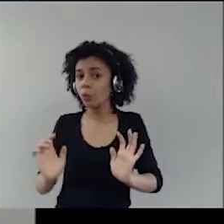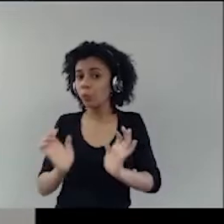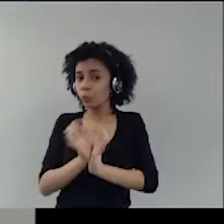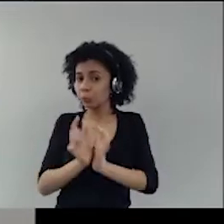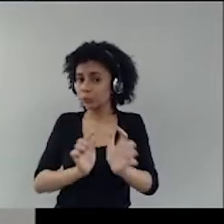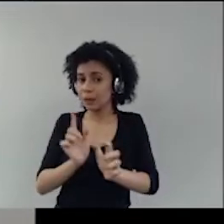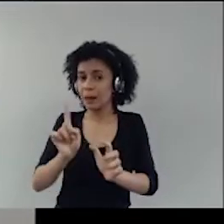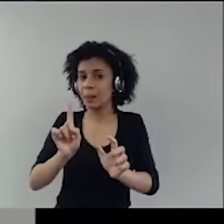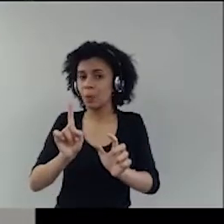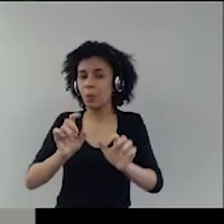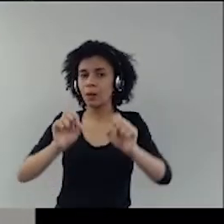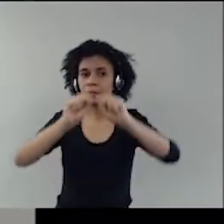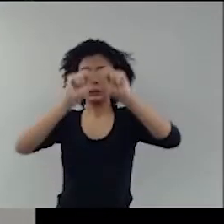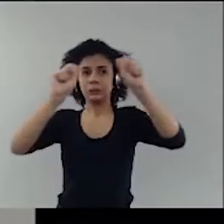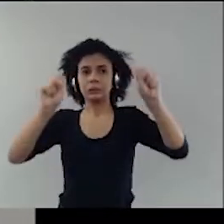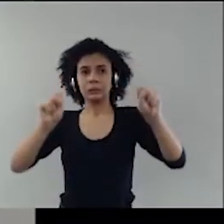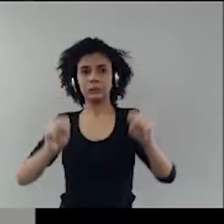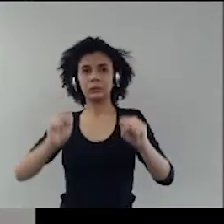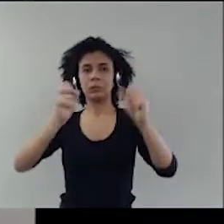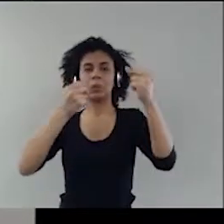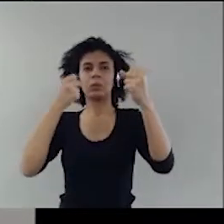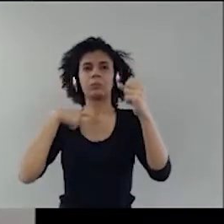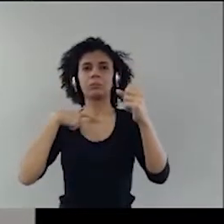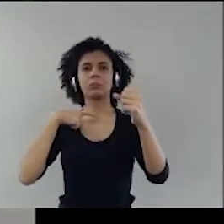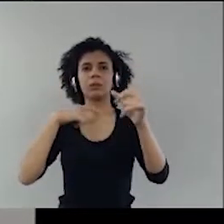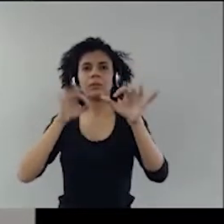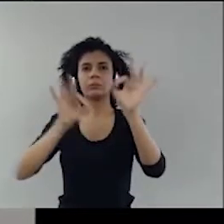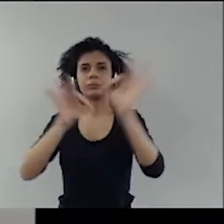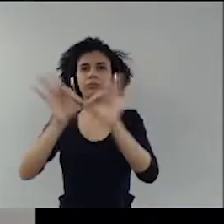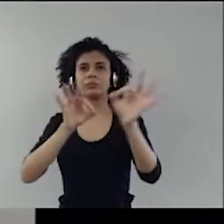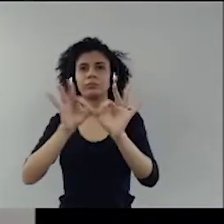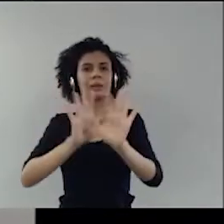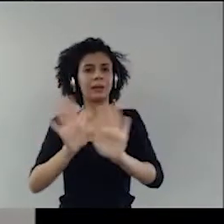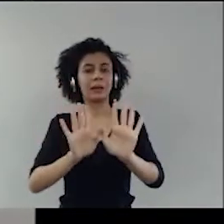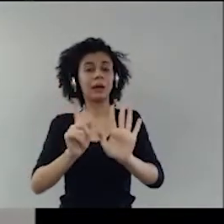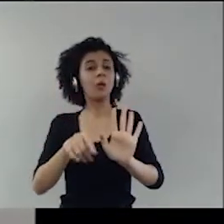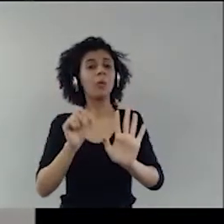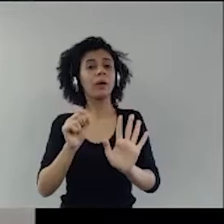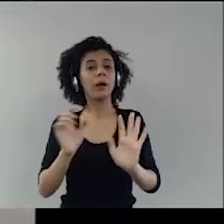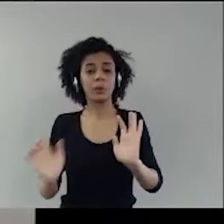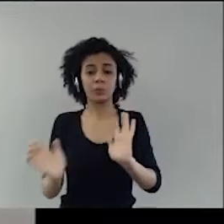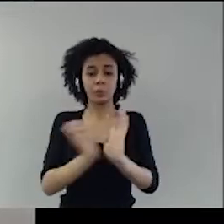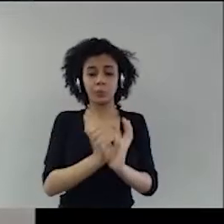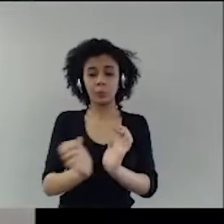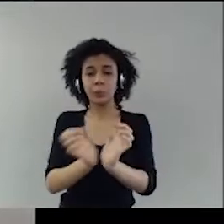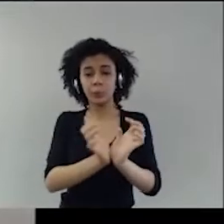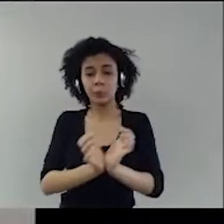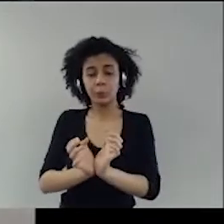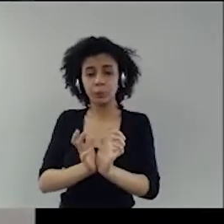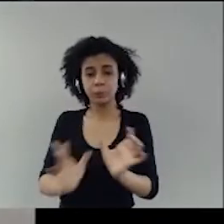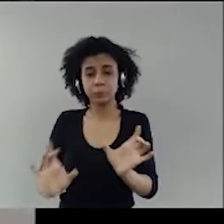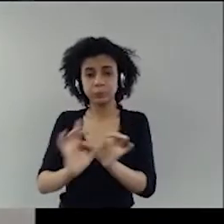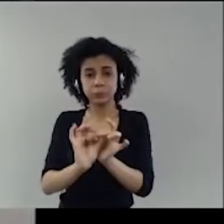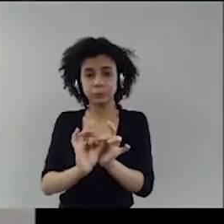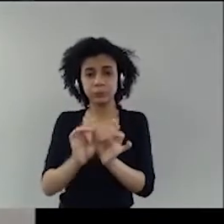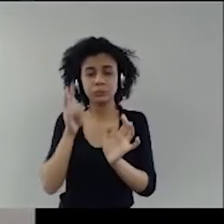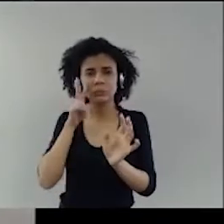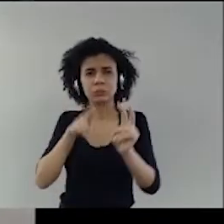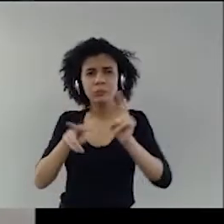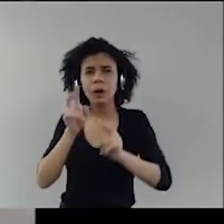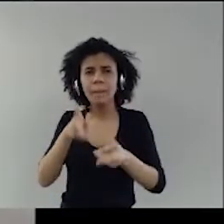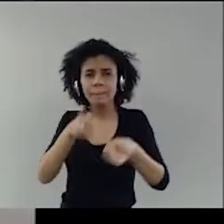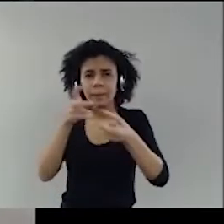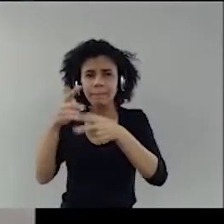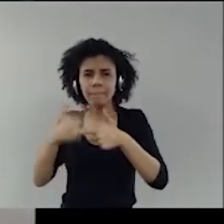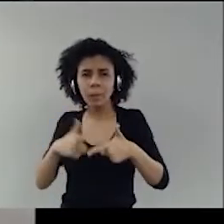trabalho, ele não é um organismo de controle e nada disso, mas é um grupo que estabelece um diagnóstico e